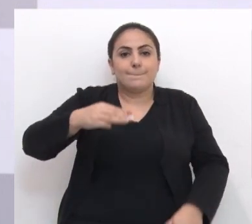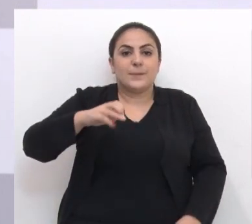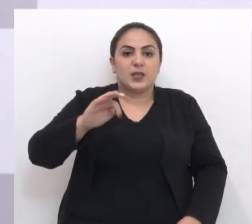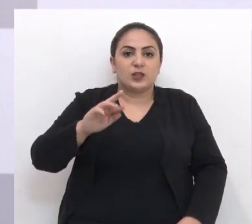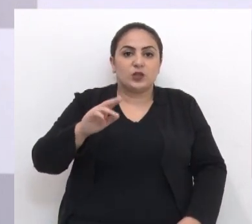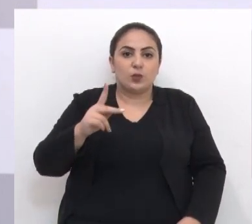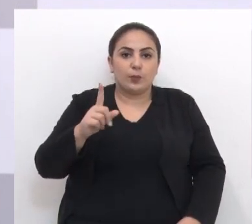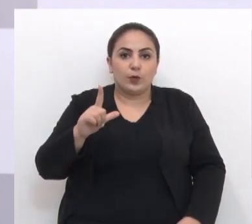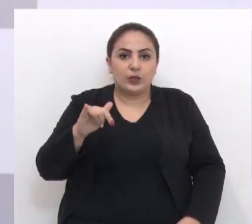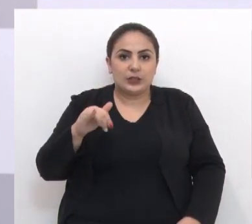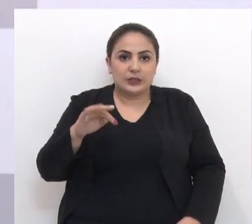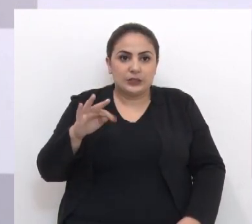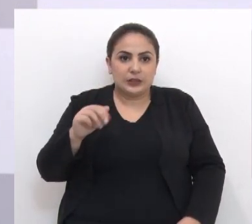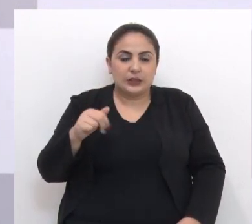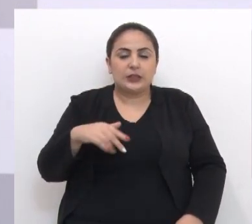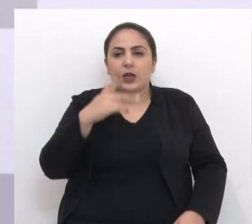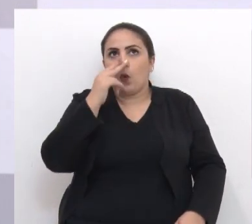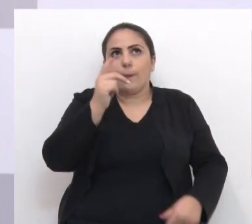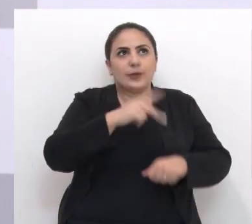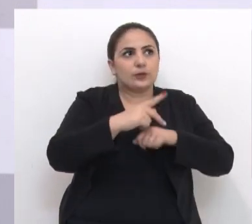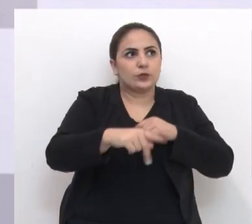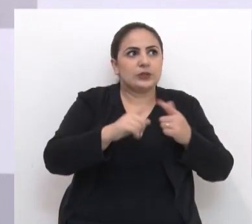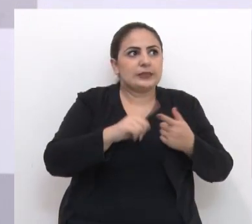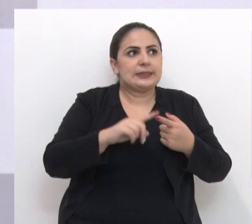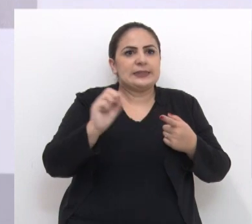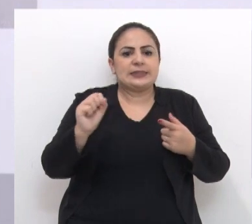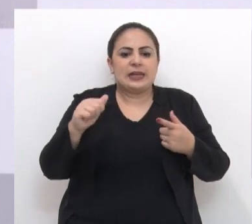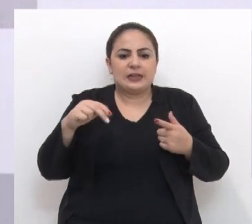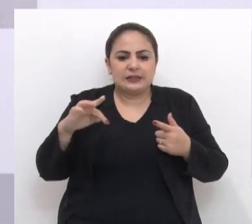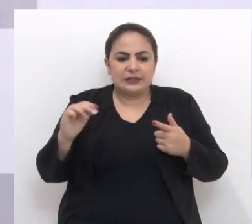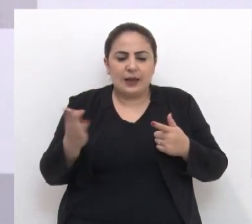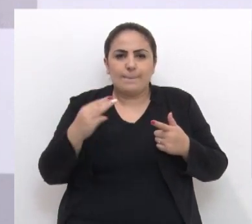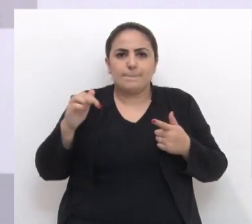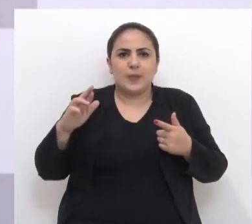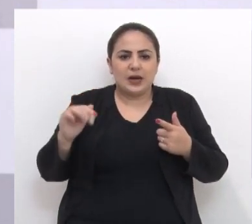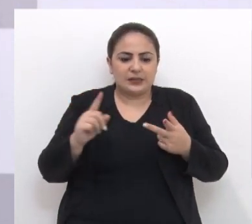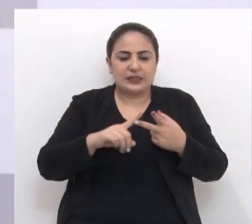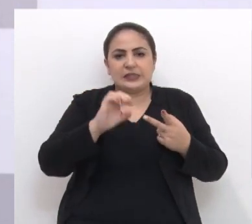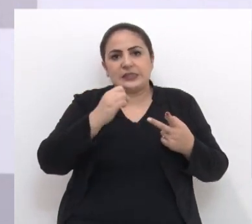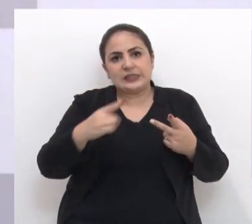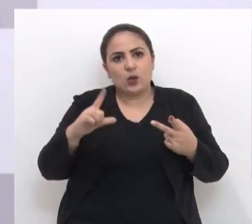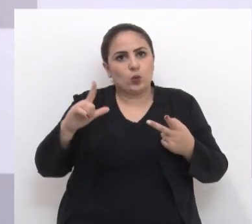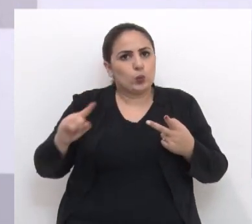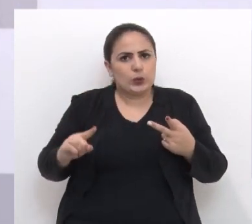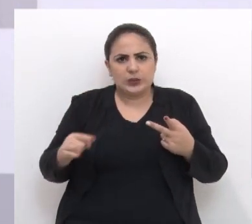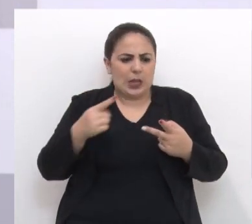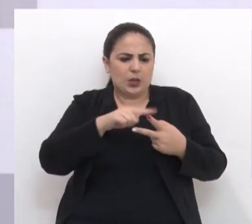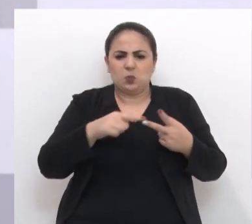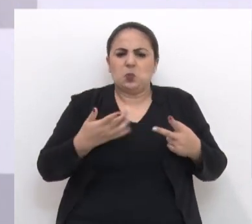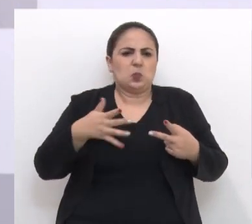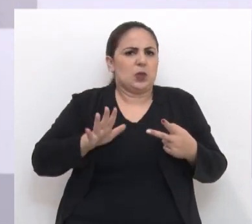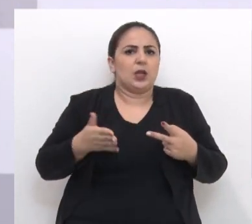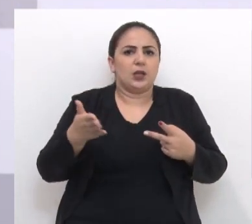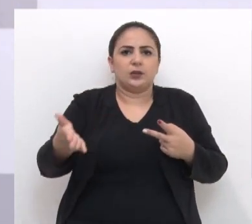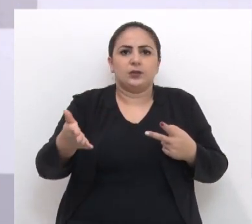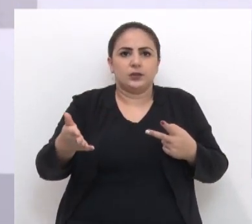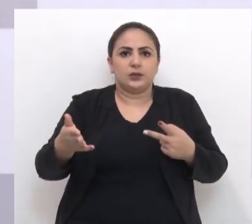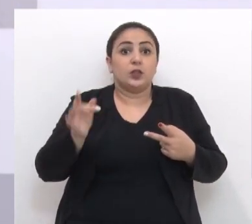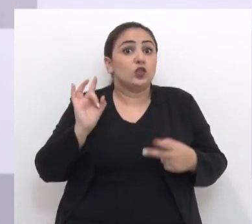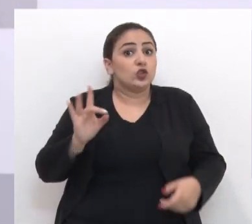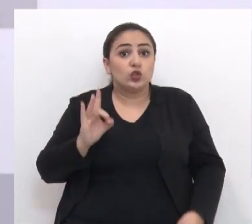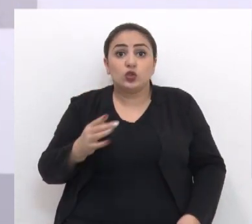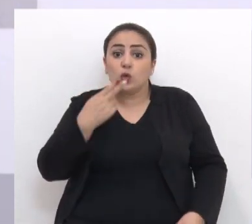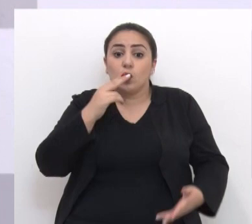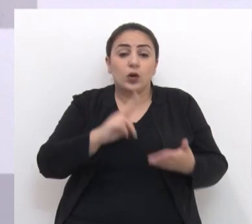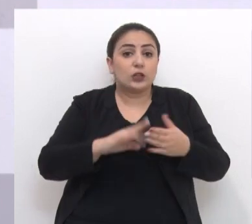Passo Fundo mesmo, a nossa cidade, no Santa Marta, no São Luís, no Záquia, a DHL e a FedEx não entra, só o Correio.